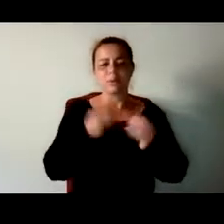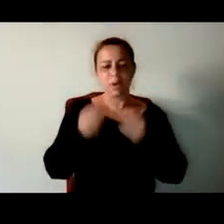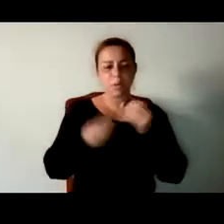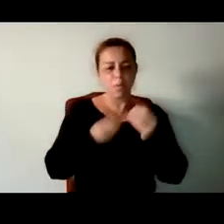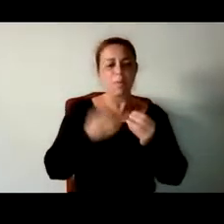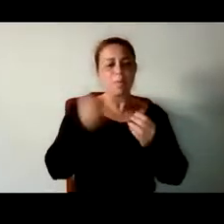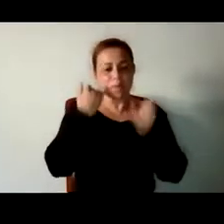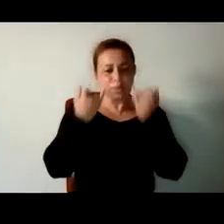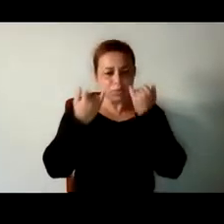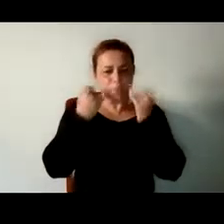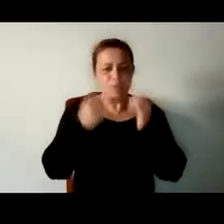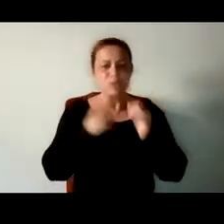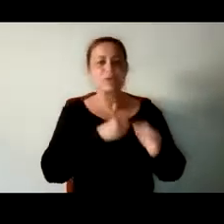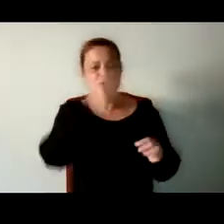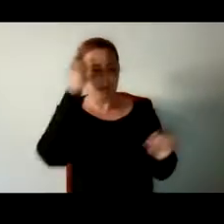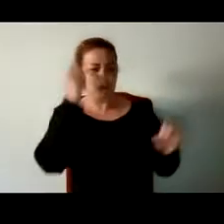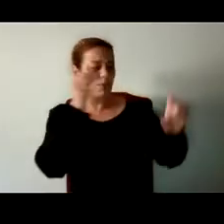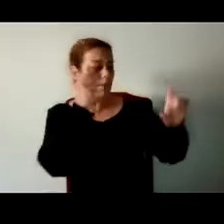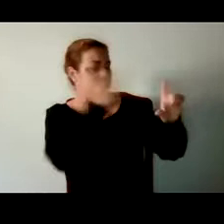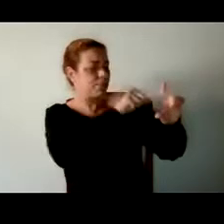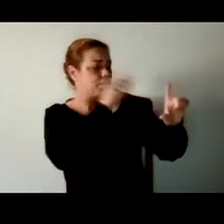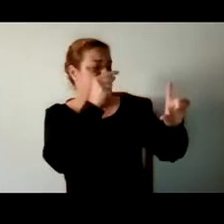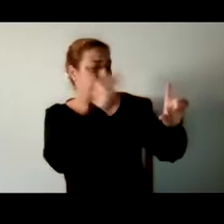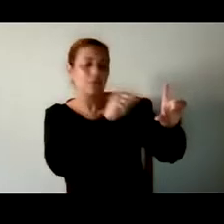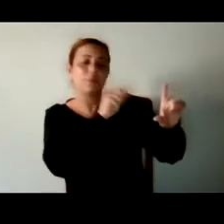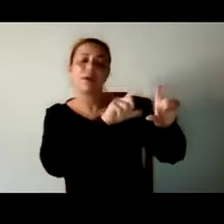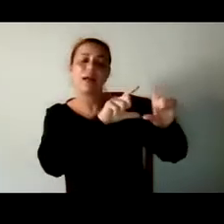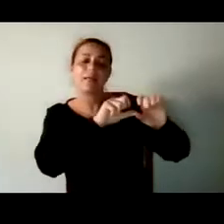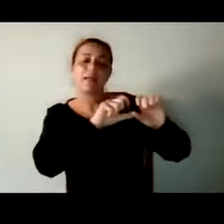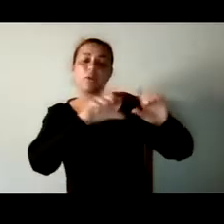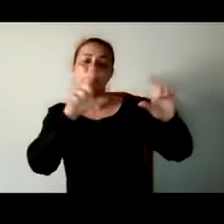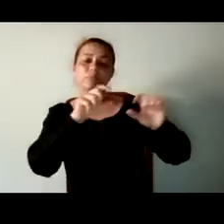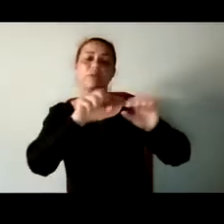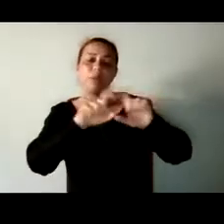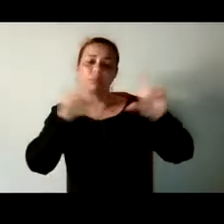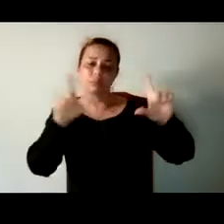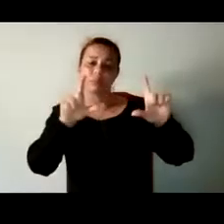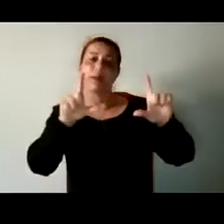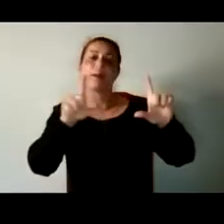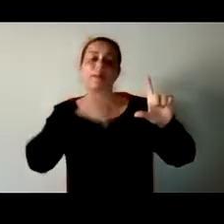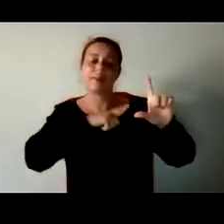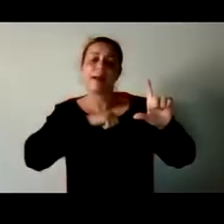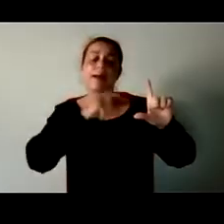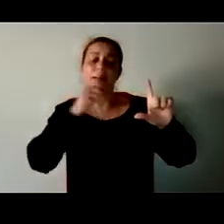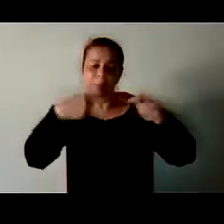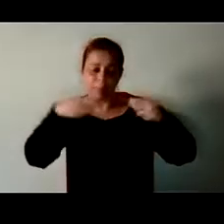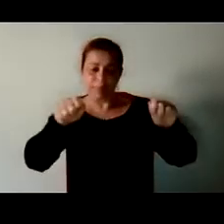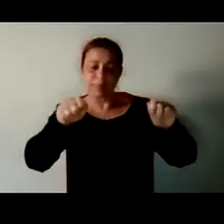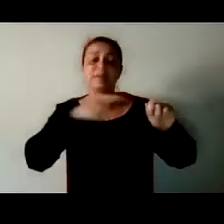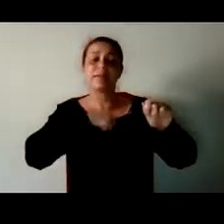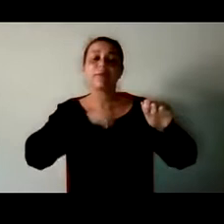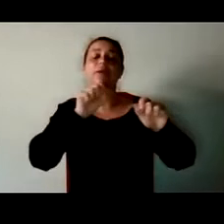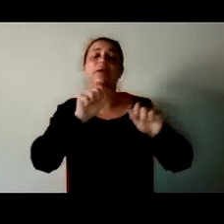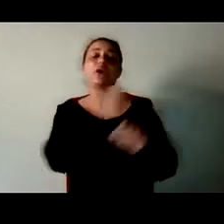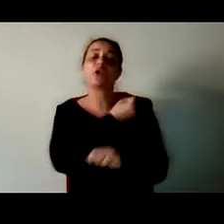de marcação, ela vai se abrir. Essa marcação vai ser um número, uma letra ou um